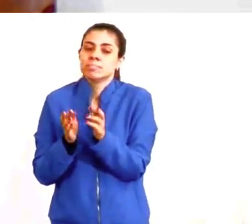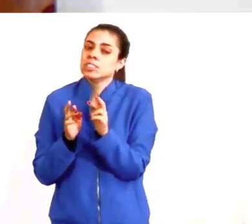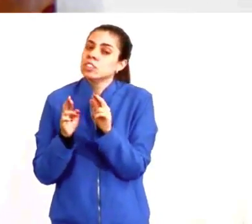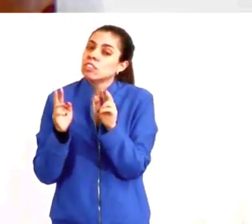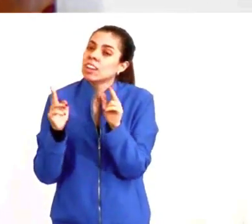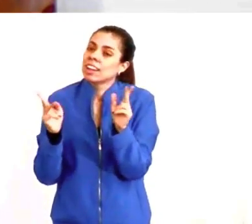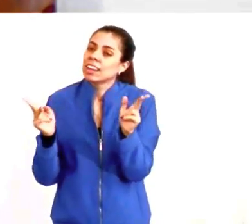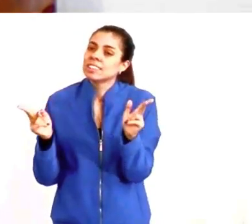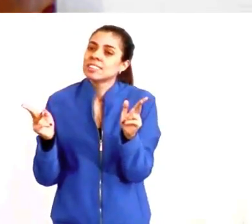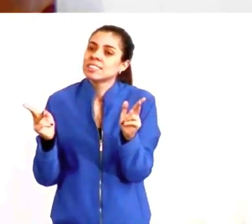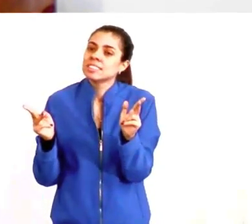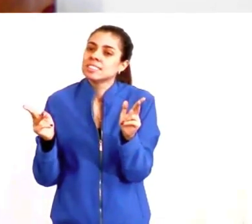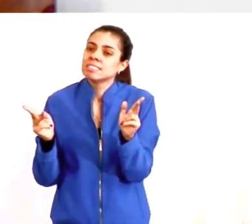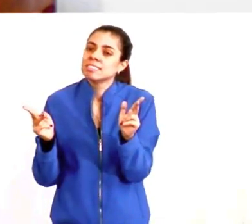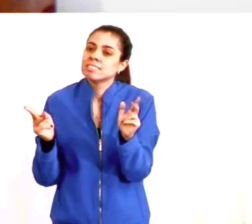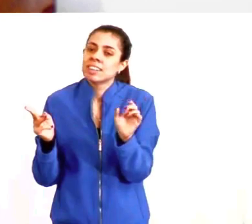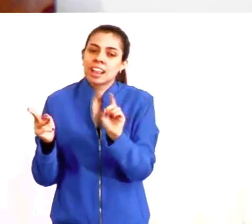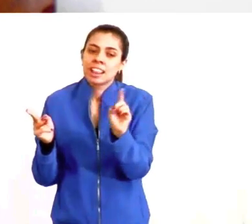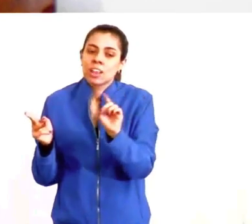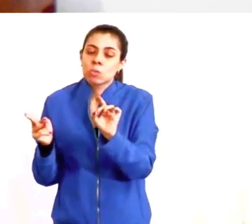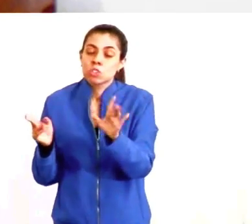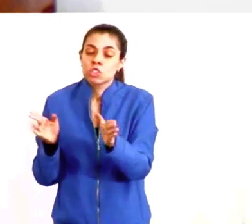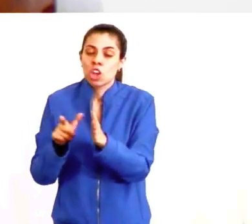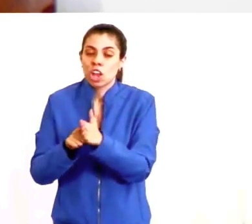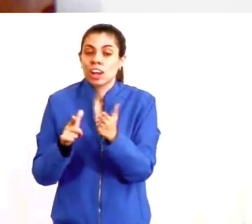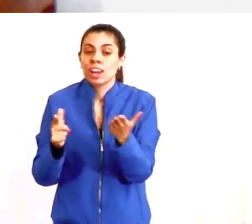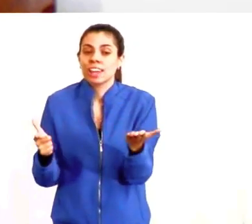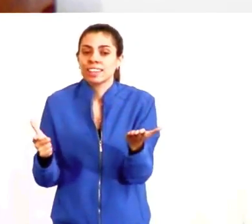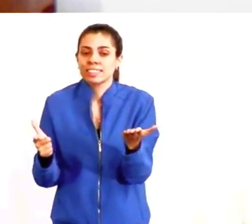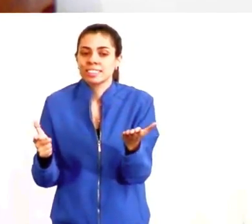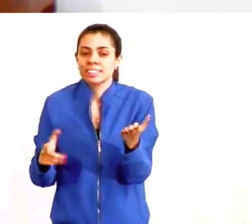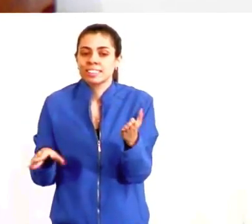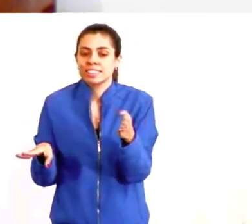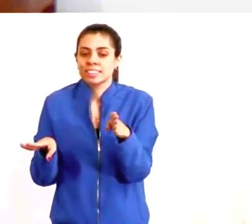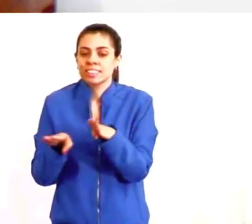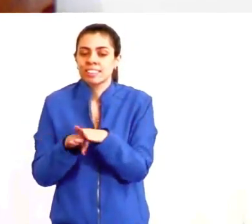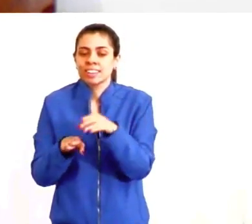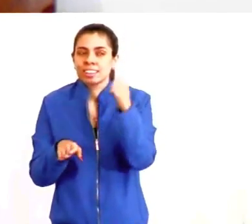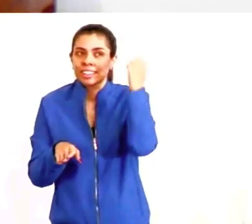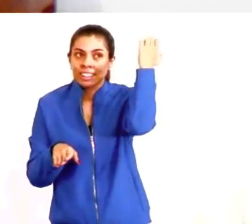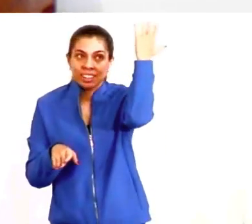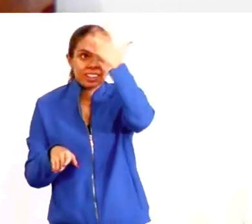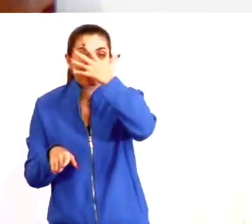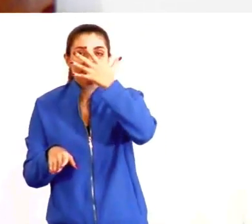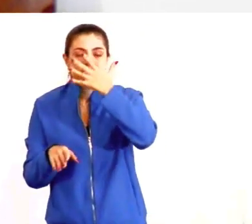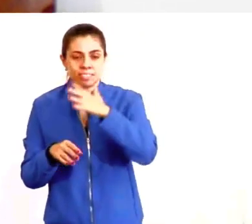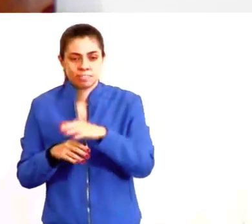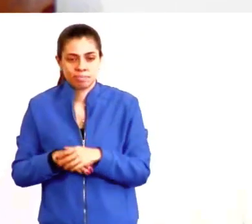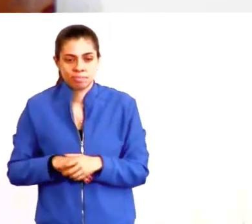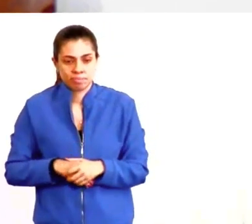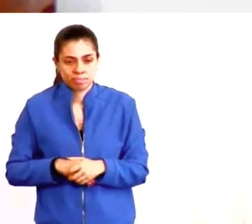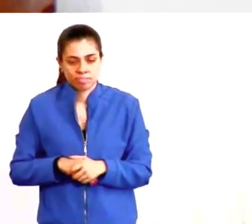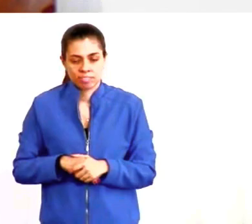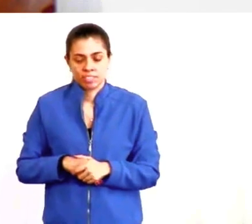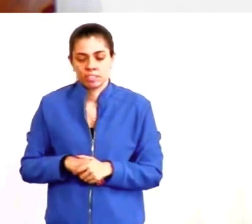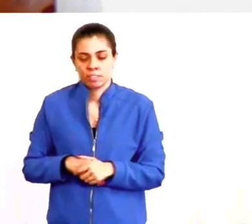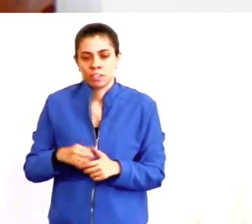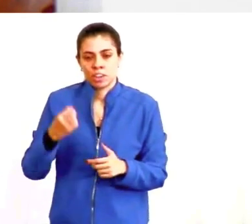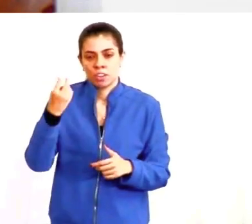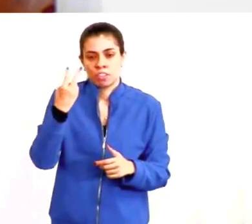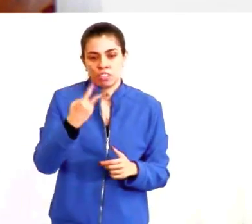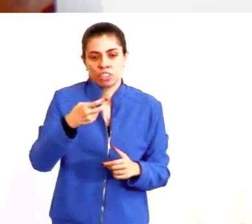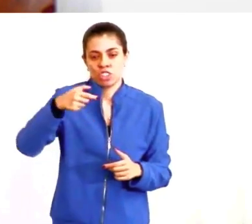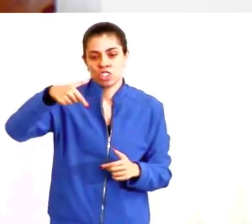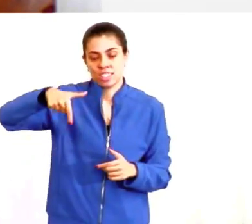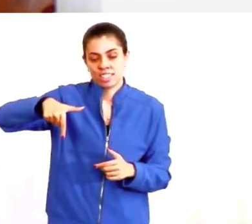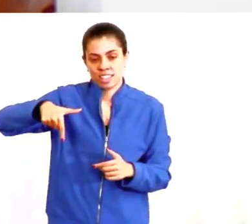adoramos ao Senhor, que a nossa adoração ao Senhor é consciente. Os 27 livros do Novo Testamento